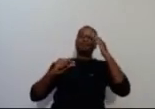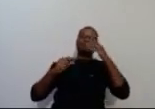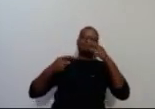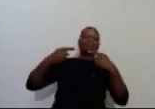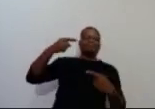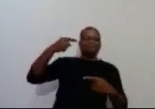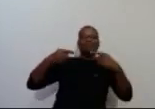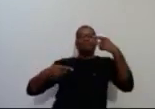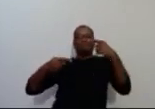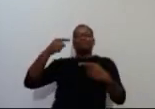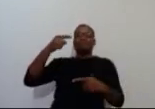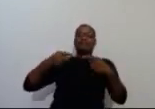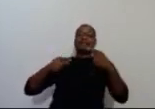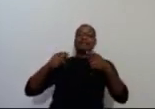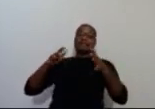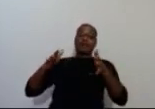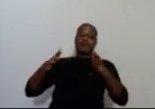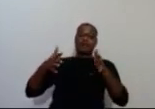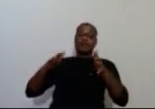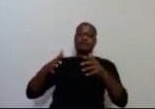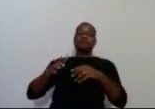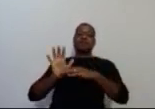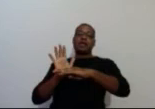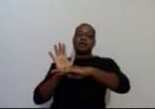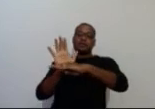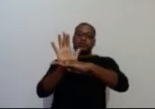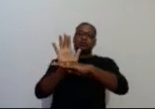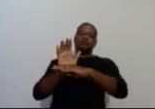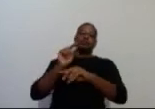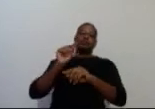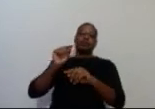colabore para que ainda a educação à distância... Aí é a minha visão, tá?